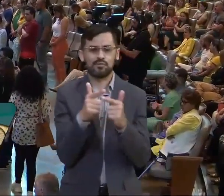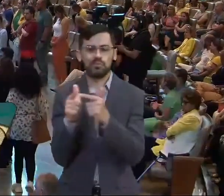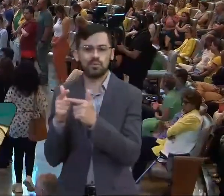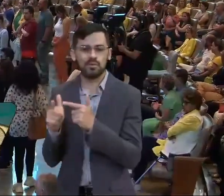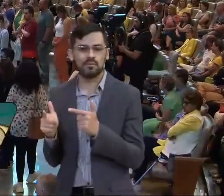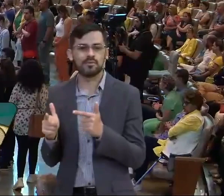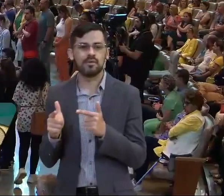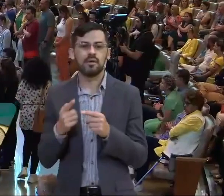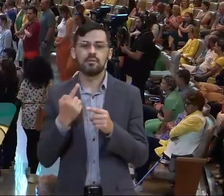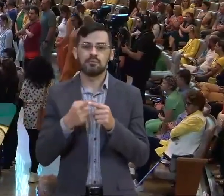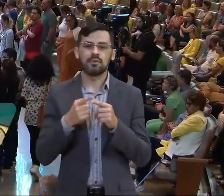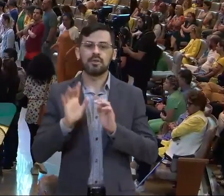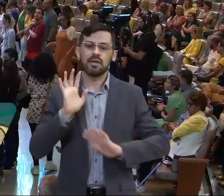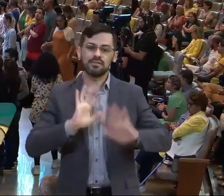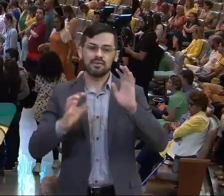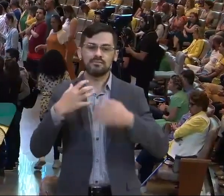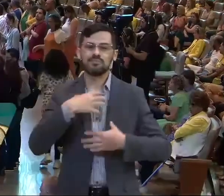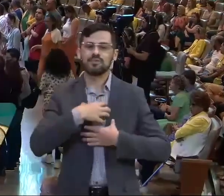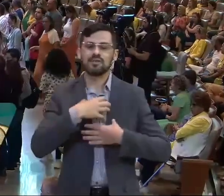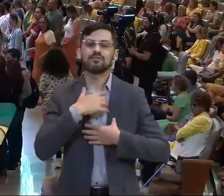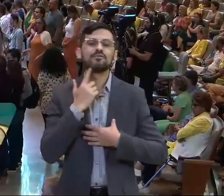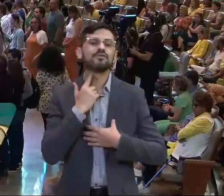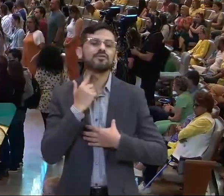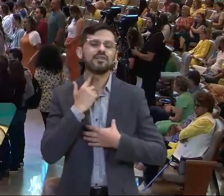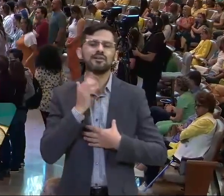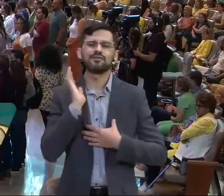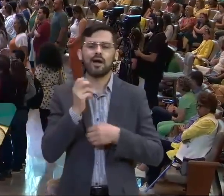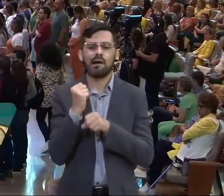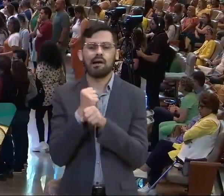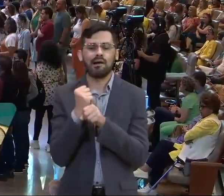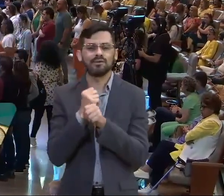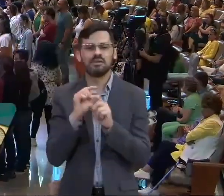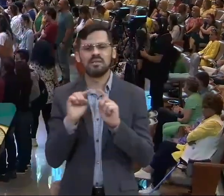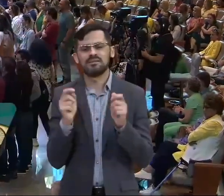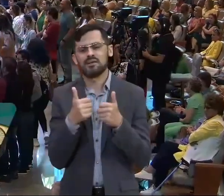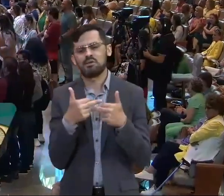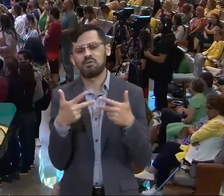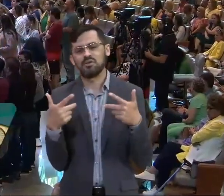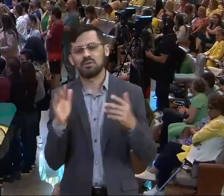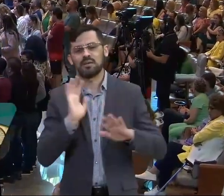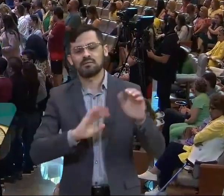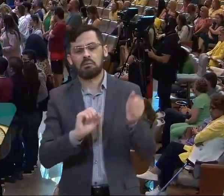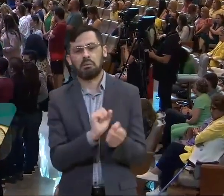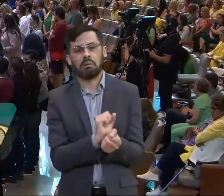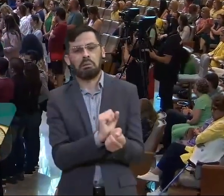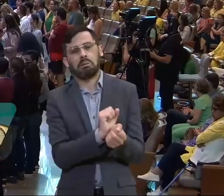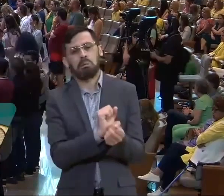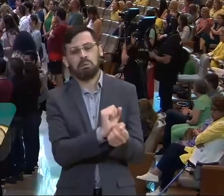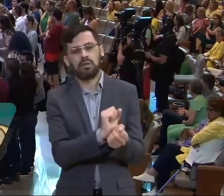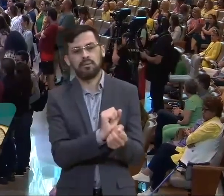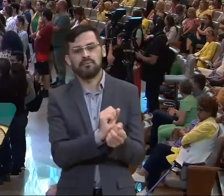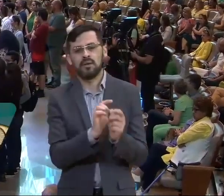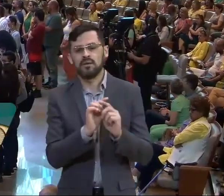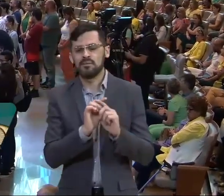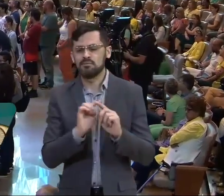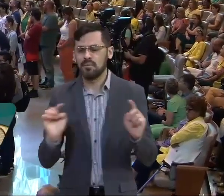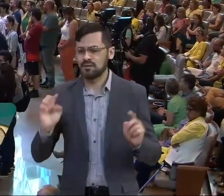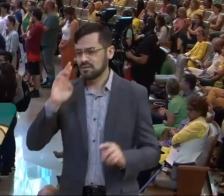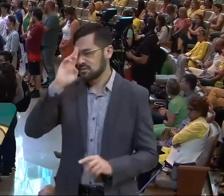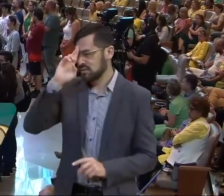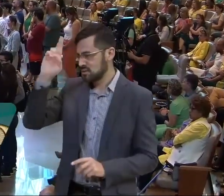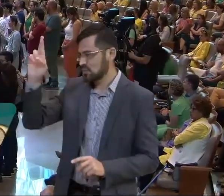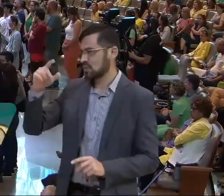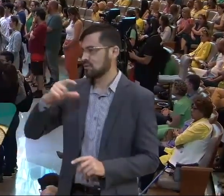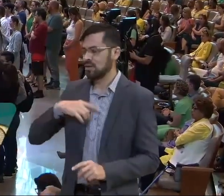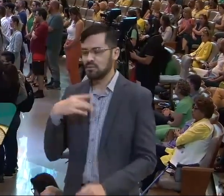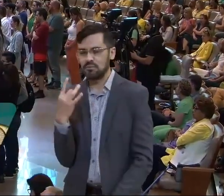Porque às vezes a gente sente o desejo de fazer isso há muito tempo, mas tem um monte de coisa que amarra a gente, não é? E, Senhor, olha, eu